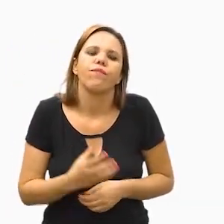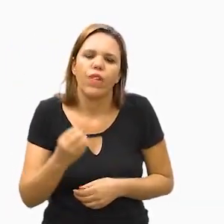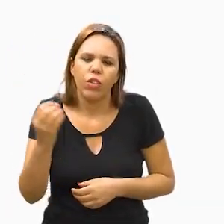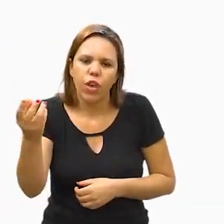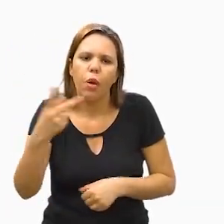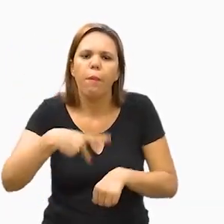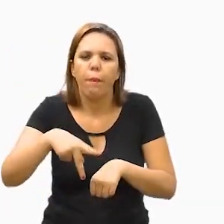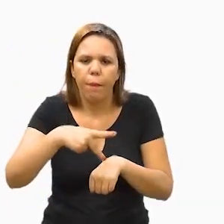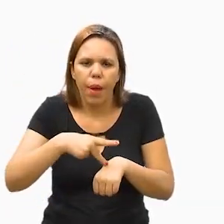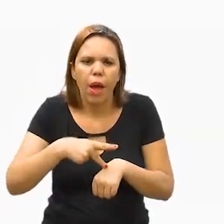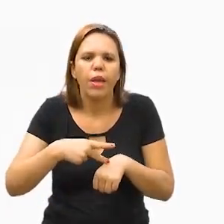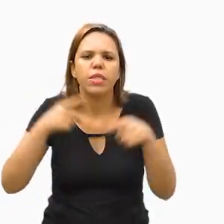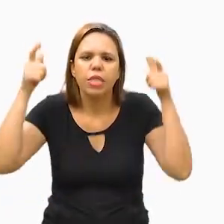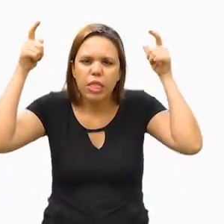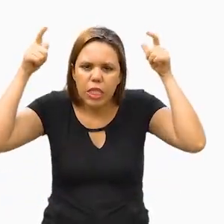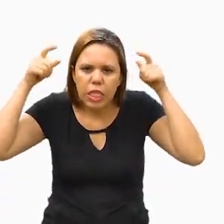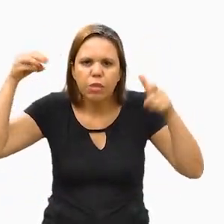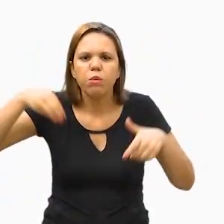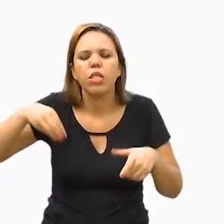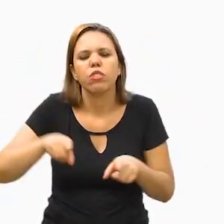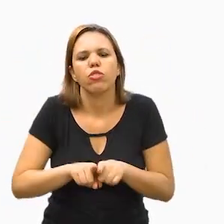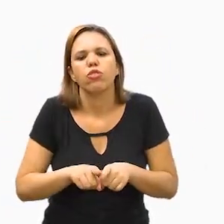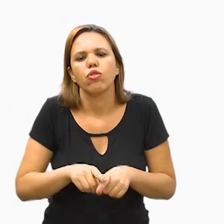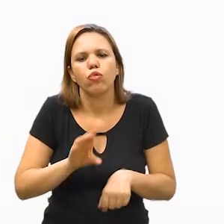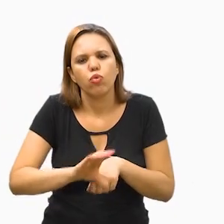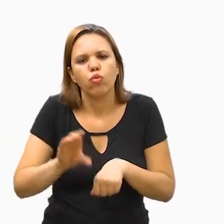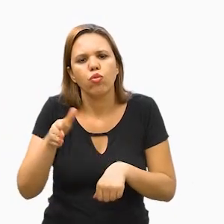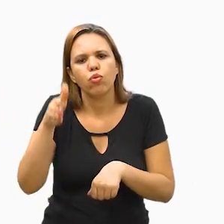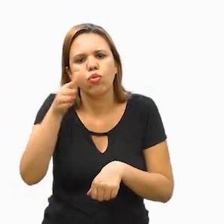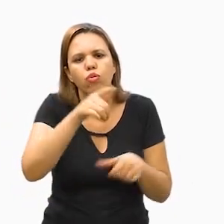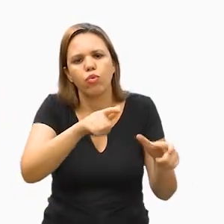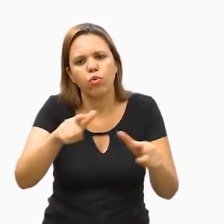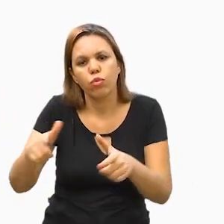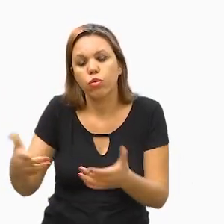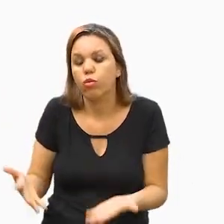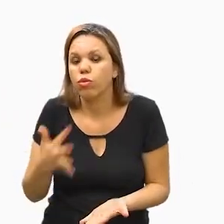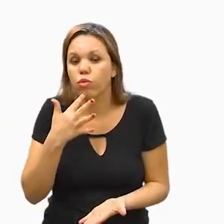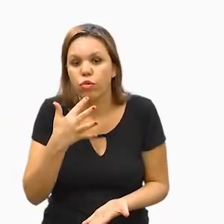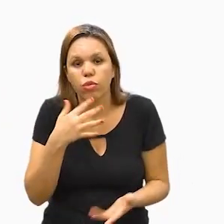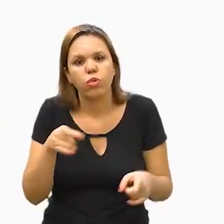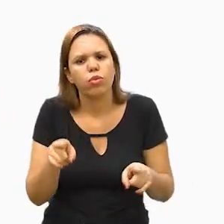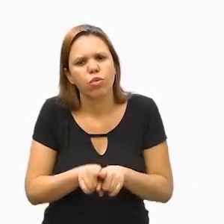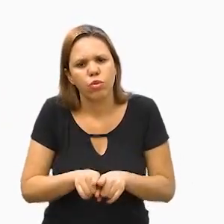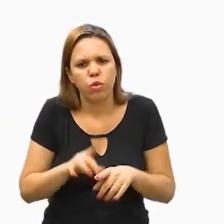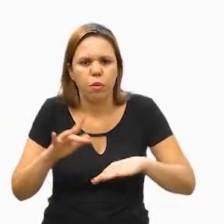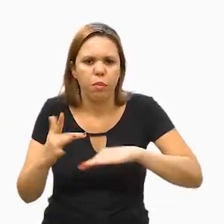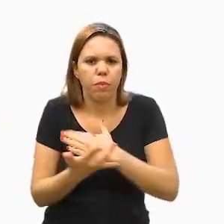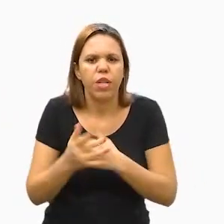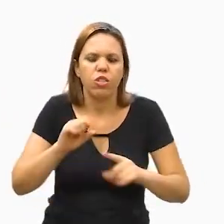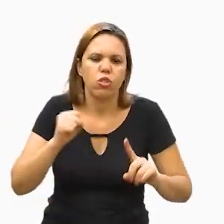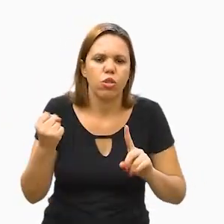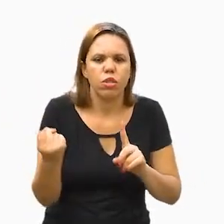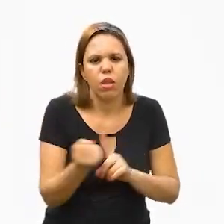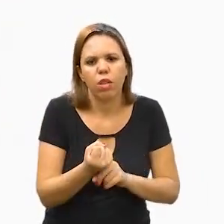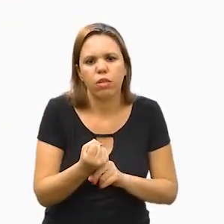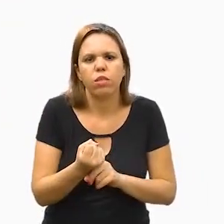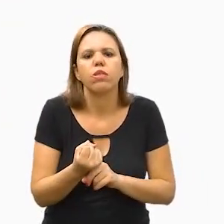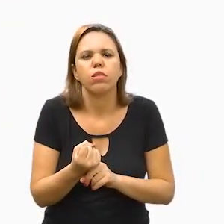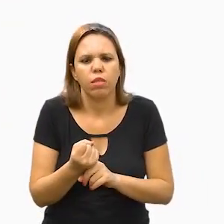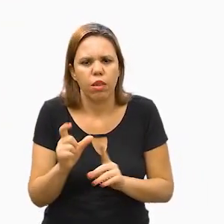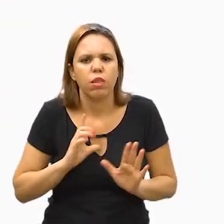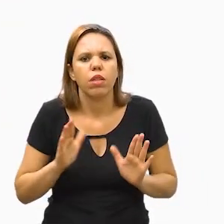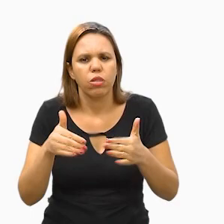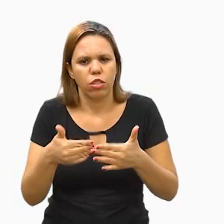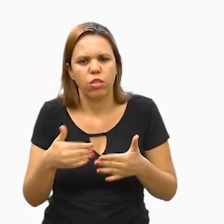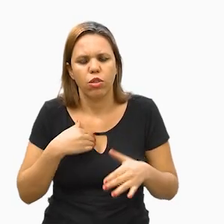fiz cursos em outros lugares para conhecer outras coisas e também fiz cursos de mídias sociais para ter um direcionamento do